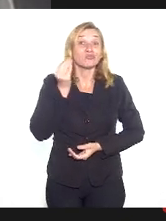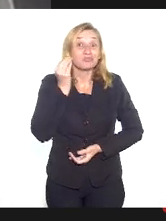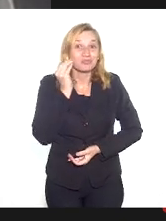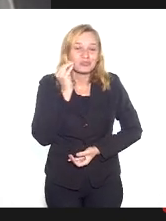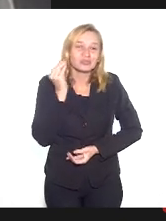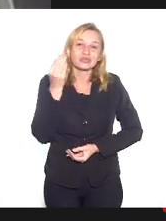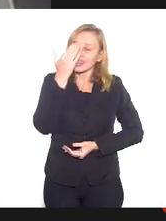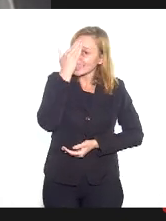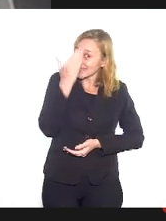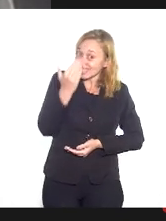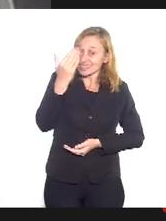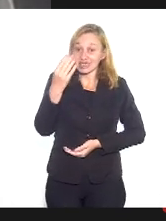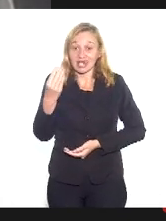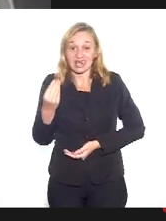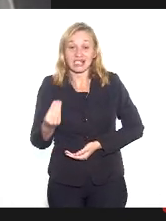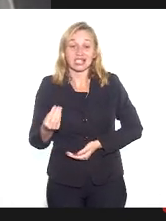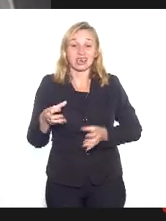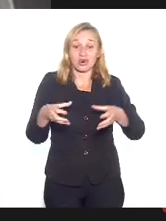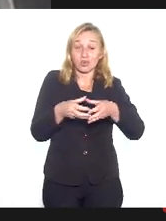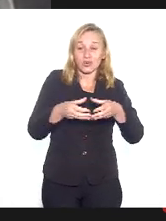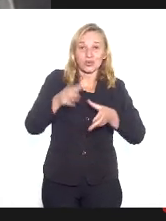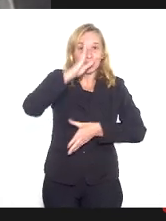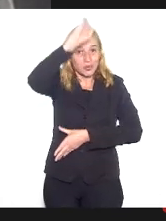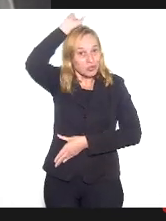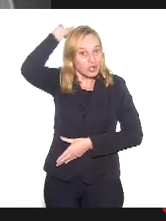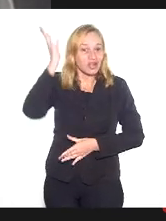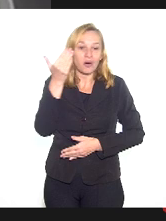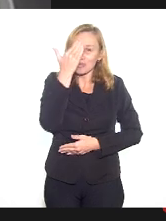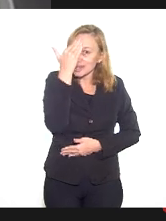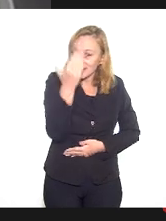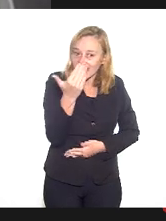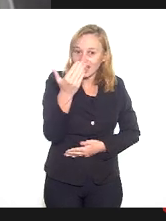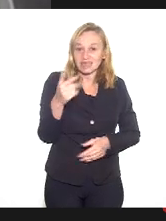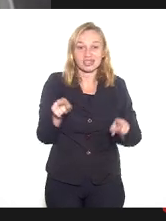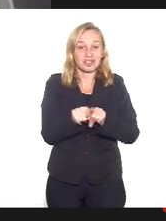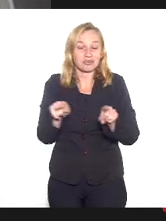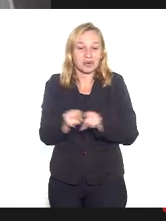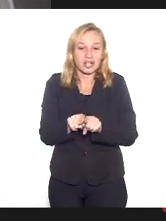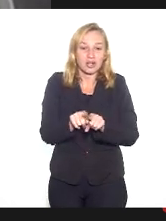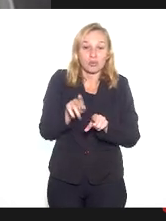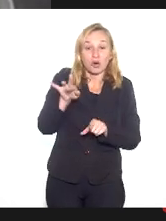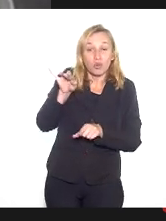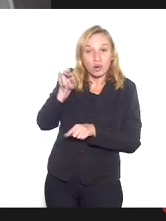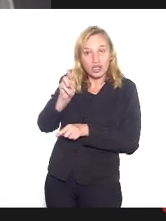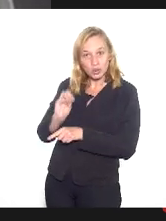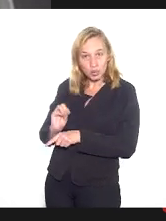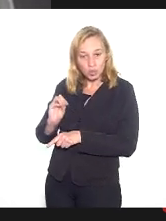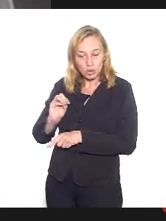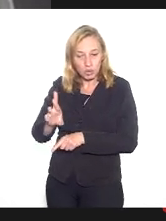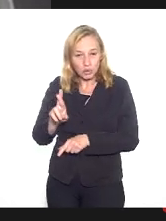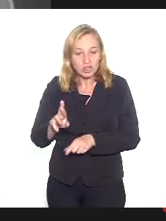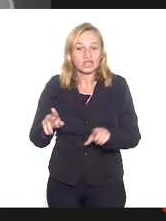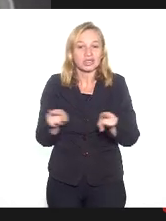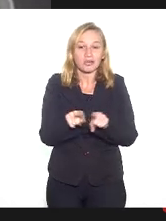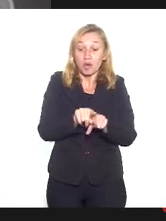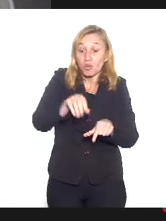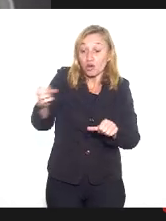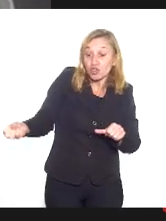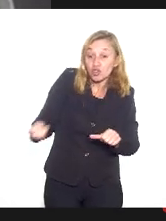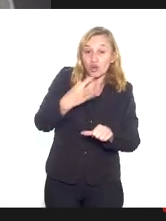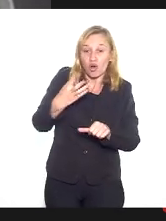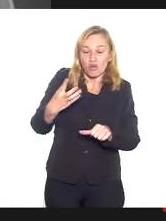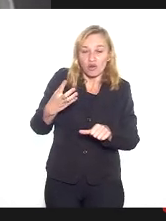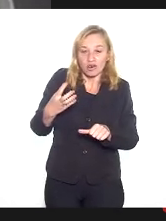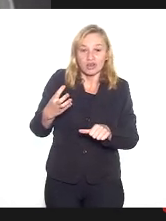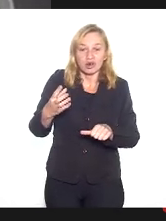oportunidade, agradecer a presença do Corpo de Bombeiros, agradecer a presença aí do procurador e pela sua nova mudança, né, de